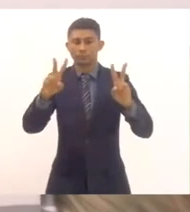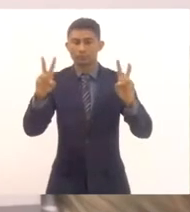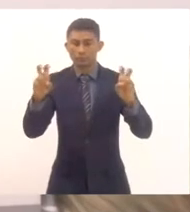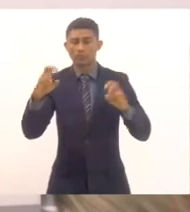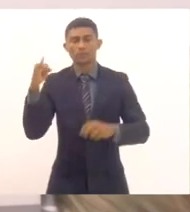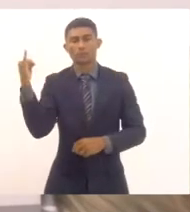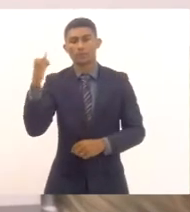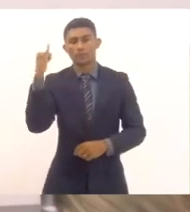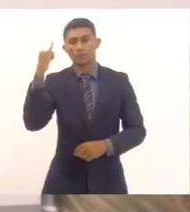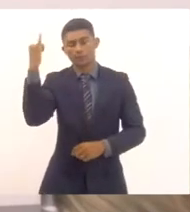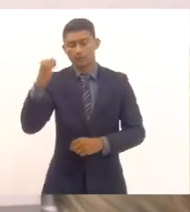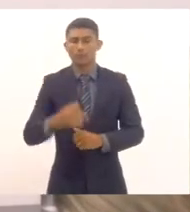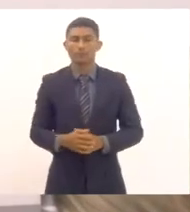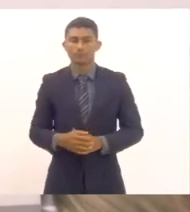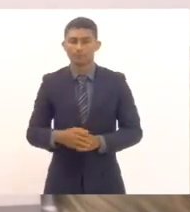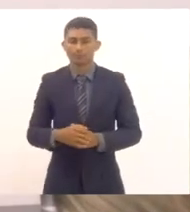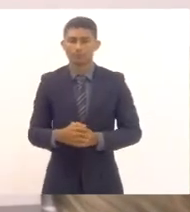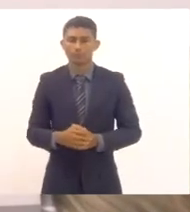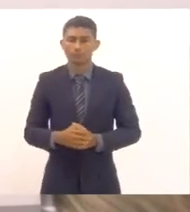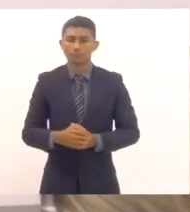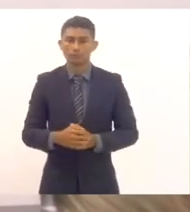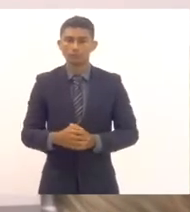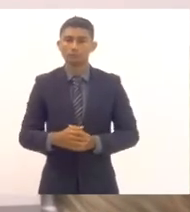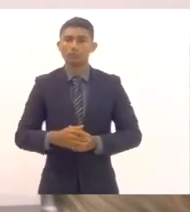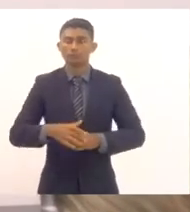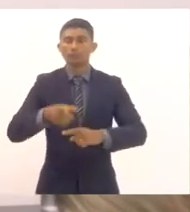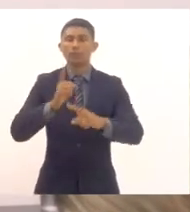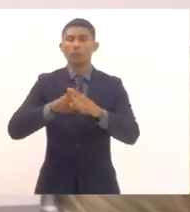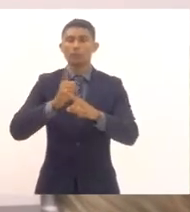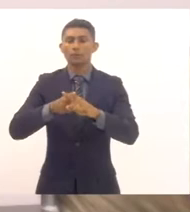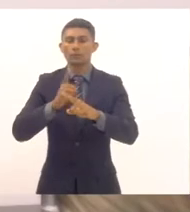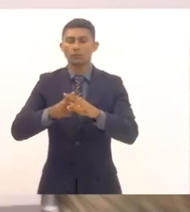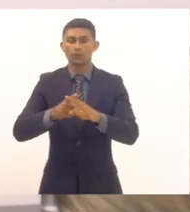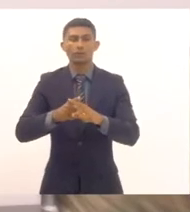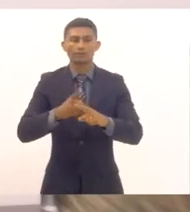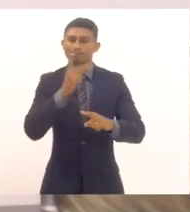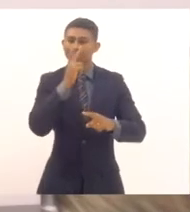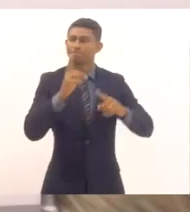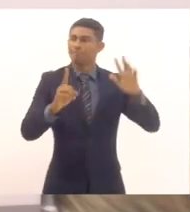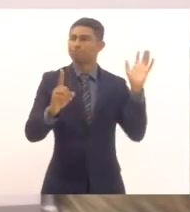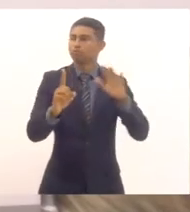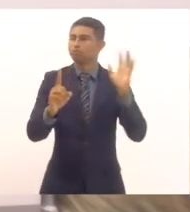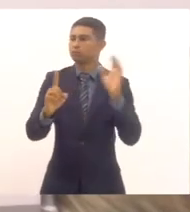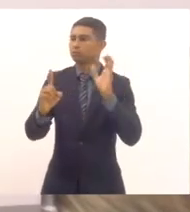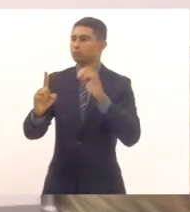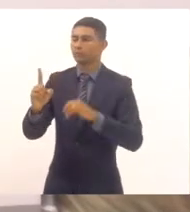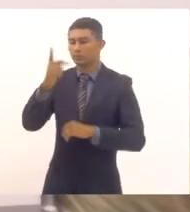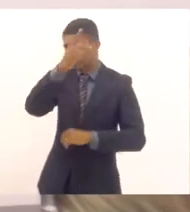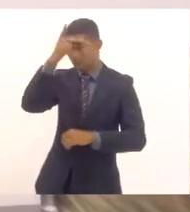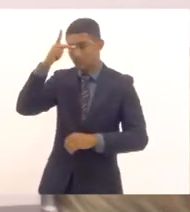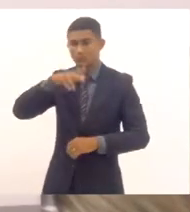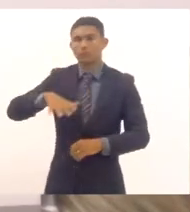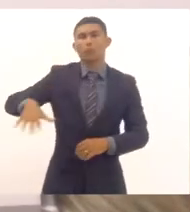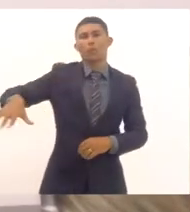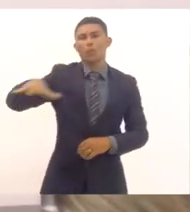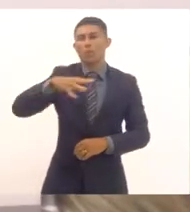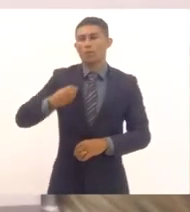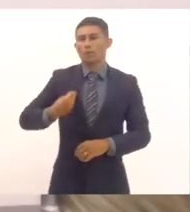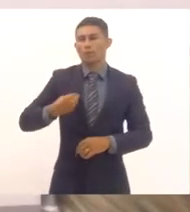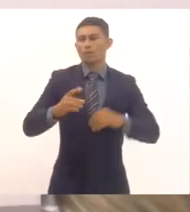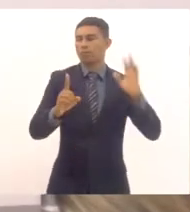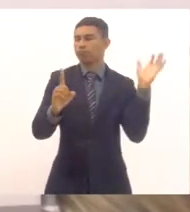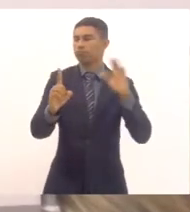pelo Impacto que que produz na vida das pessoas e pegar a questão da Segurança Pública né